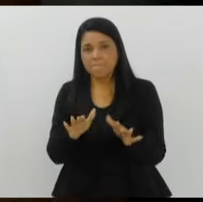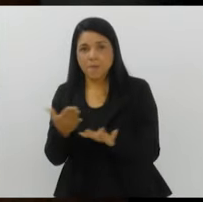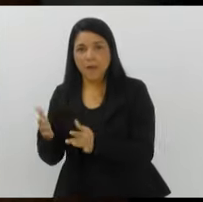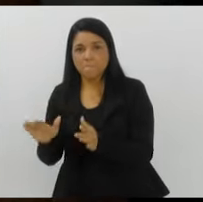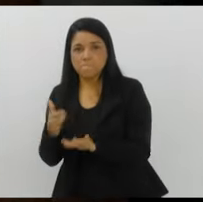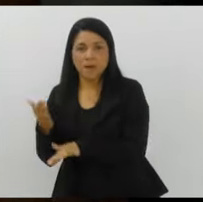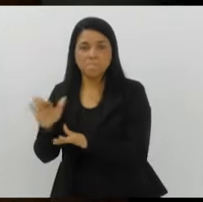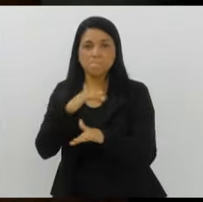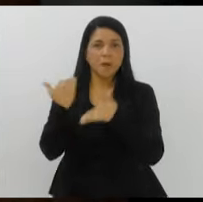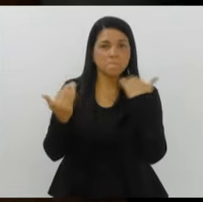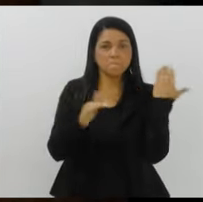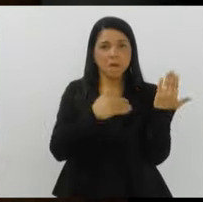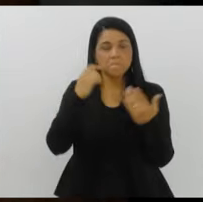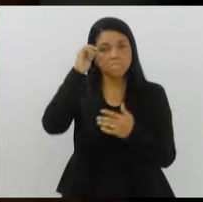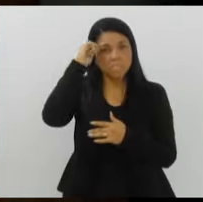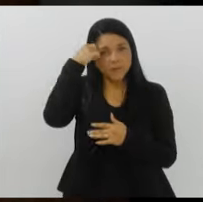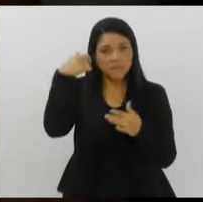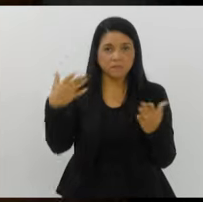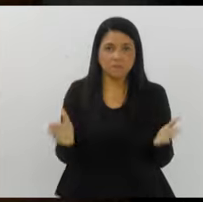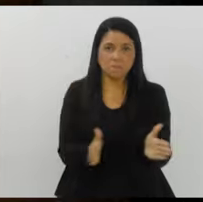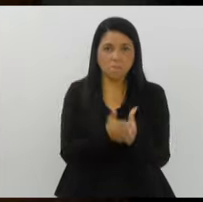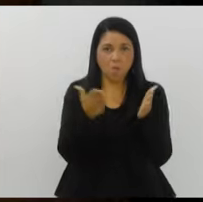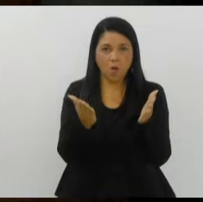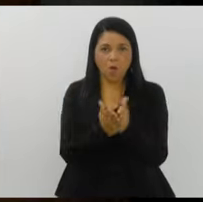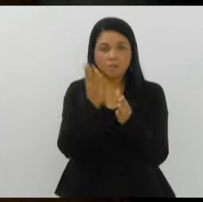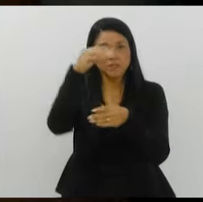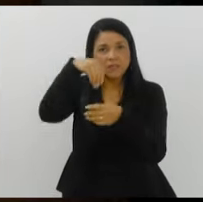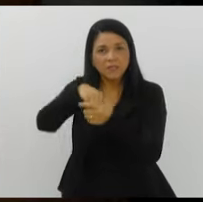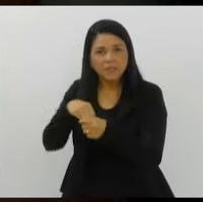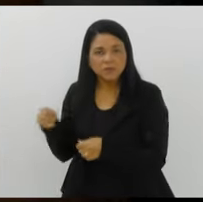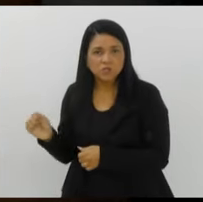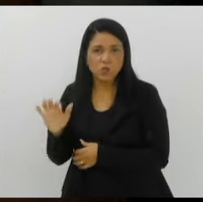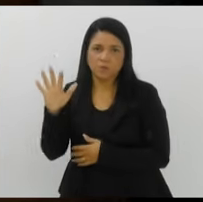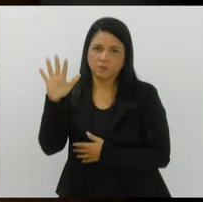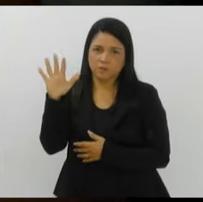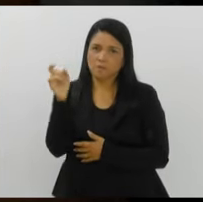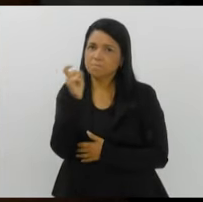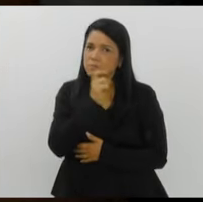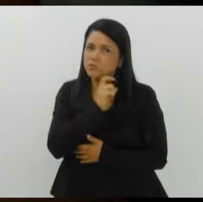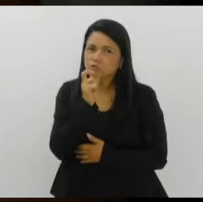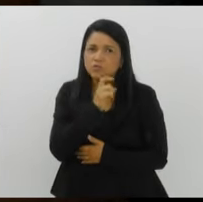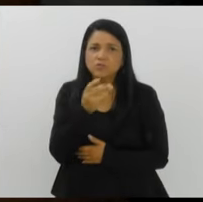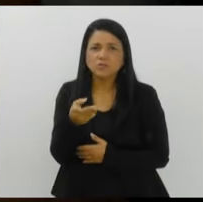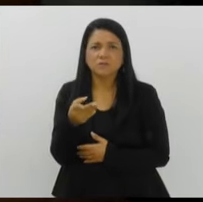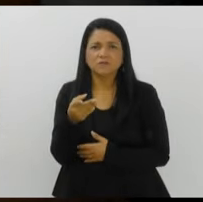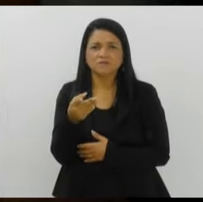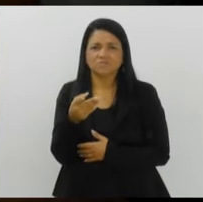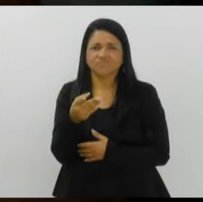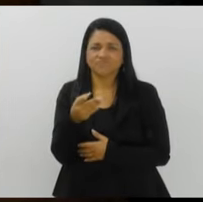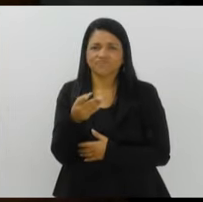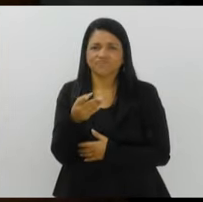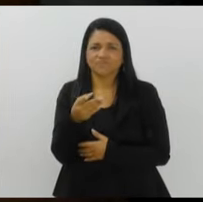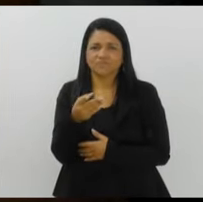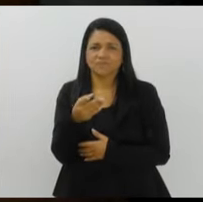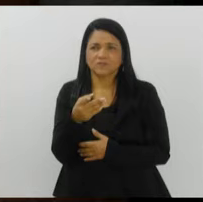pessoas pretas e pobres dentro das comunidades e numa ofensa máxima às